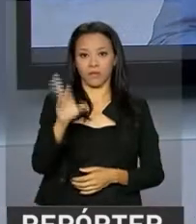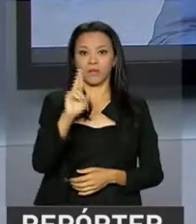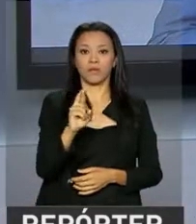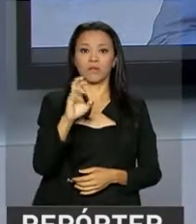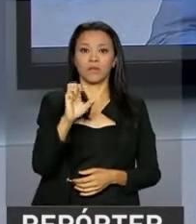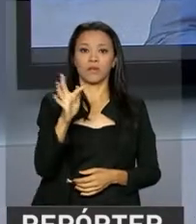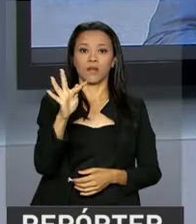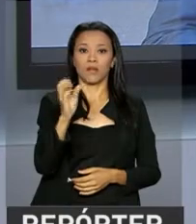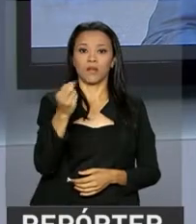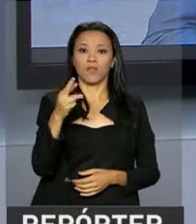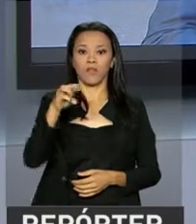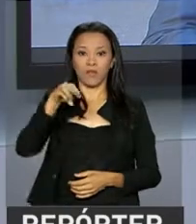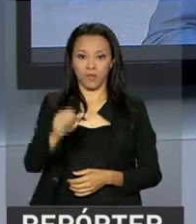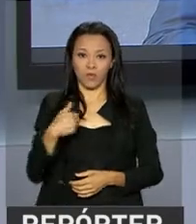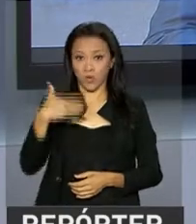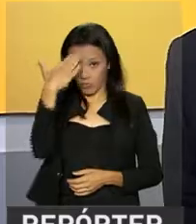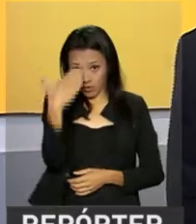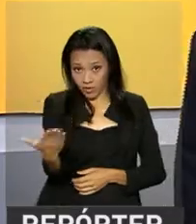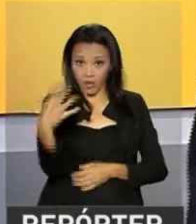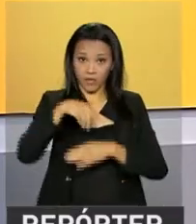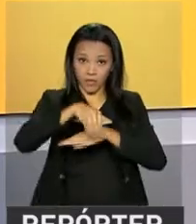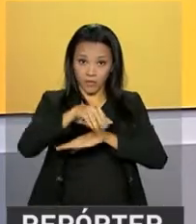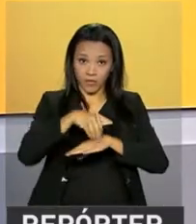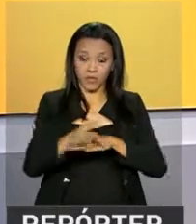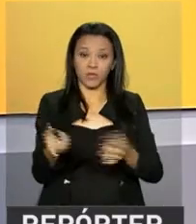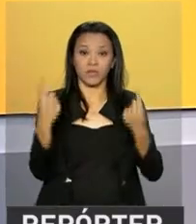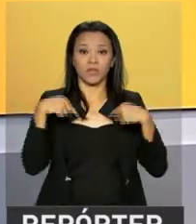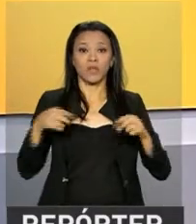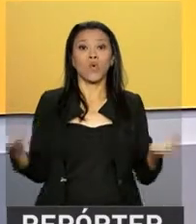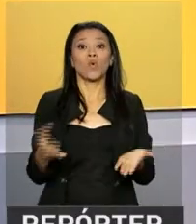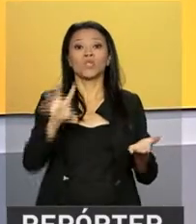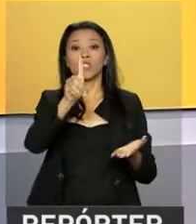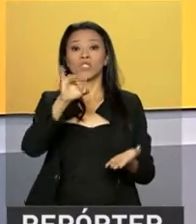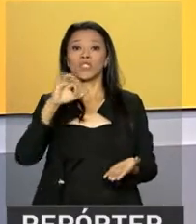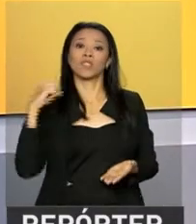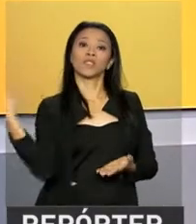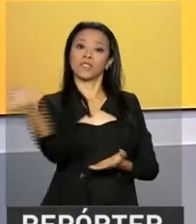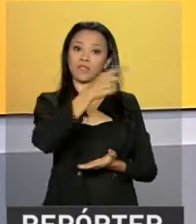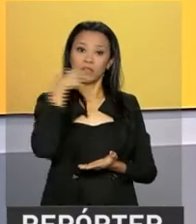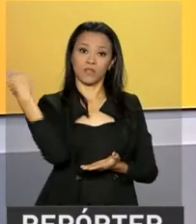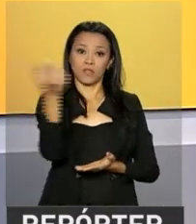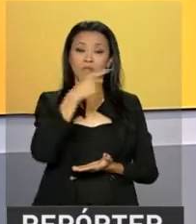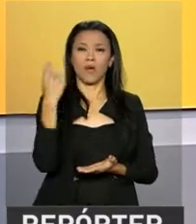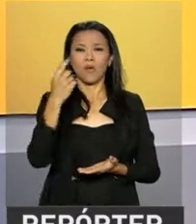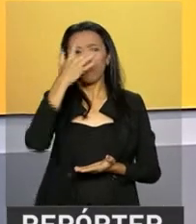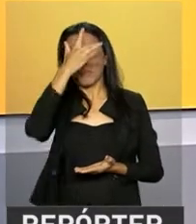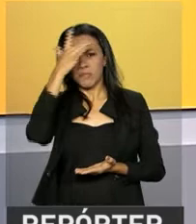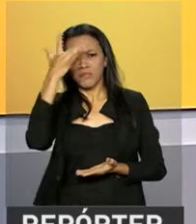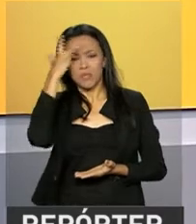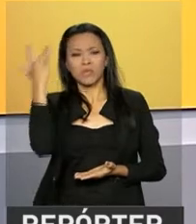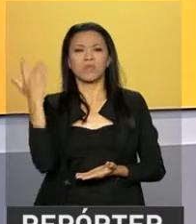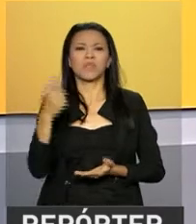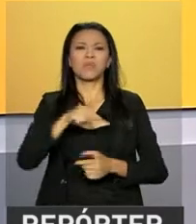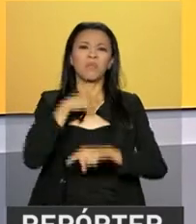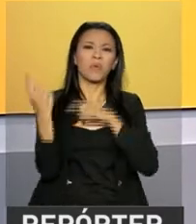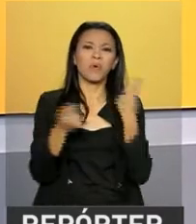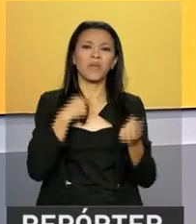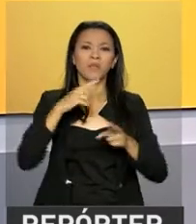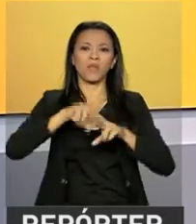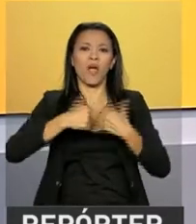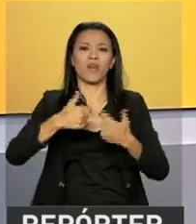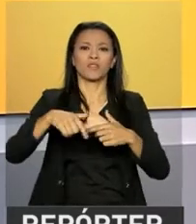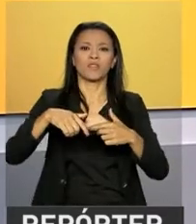toque joão pedro pelas suas informações e olha hoje é dia nacional em memória das vítimas de acidentes de trabalho e durante